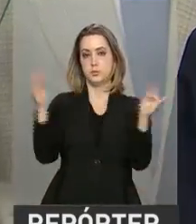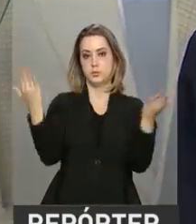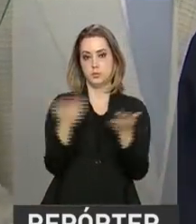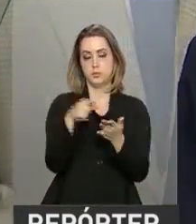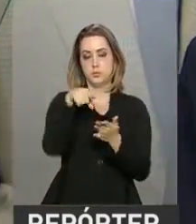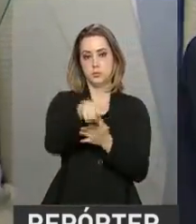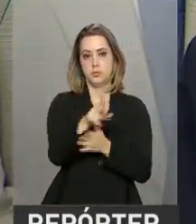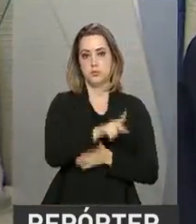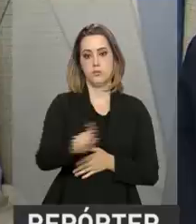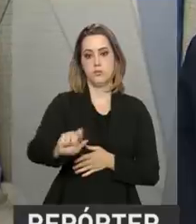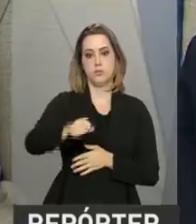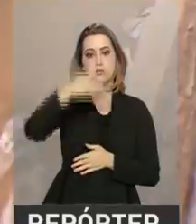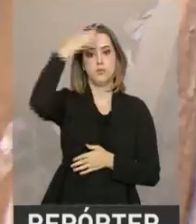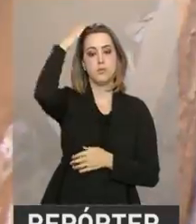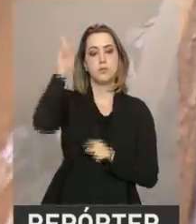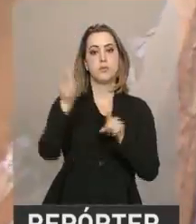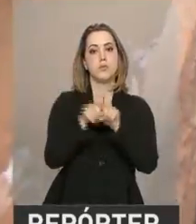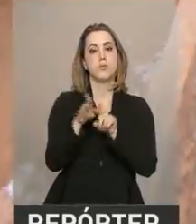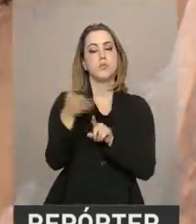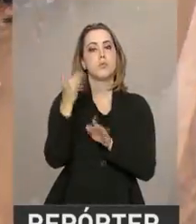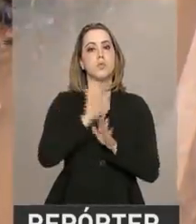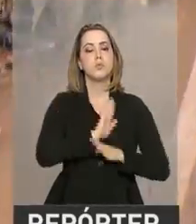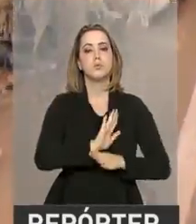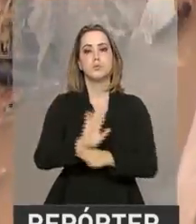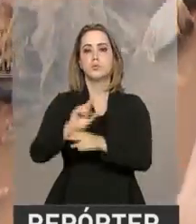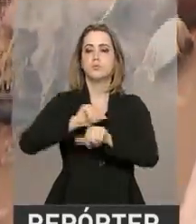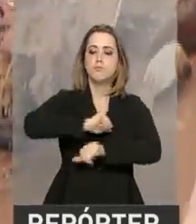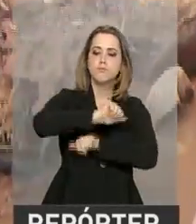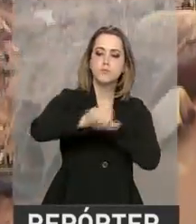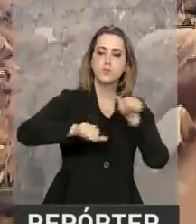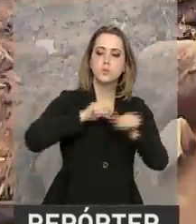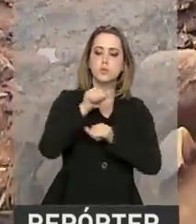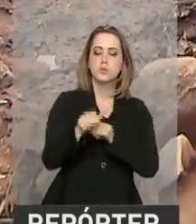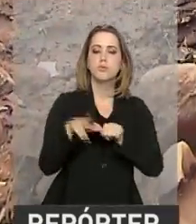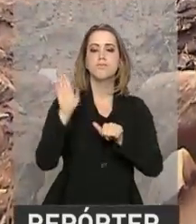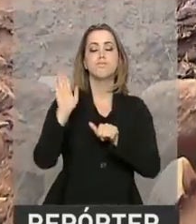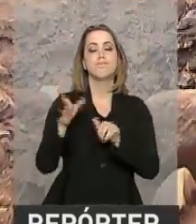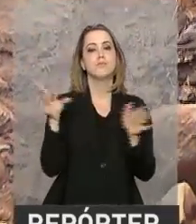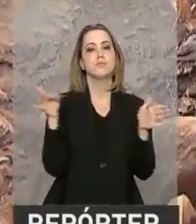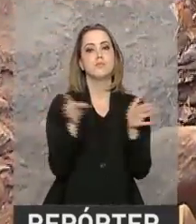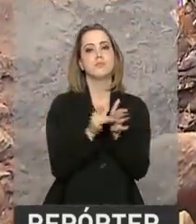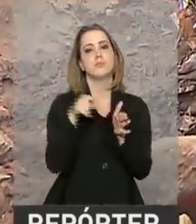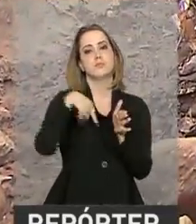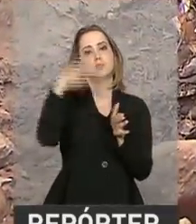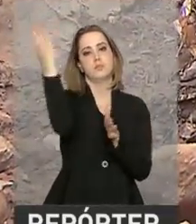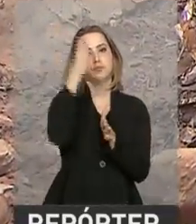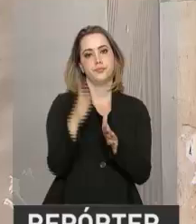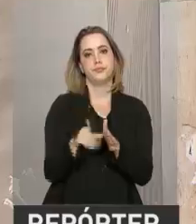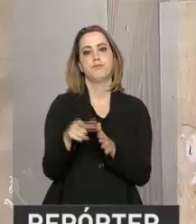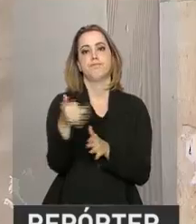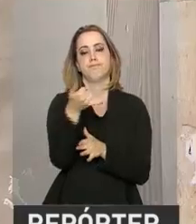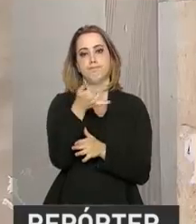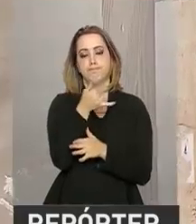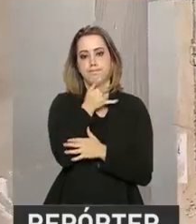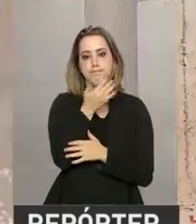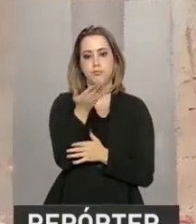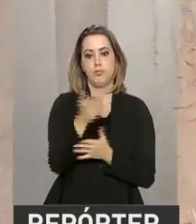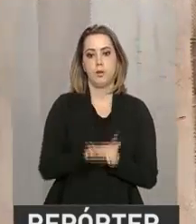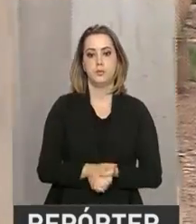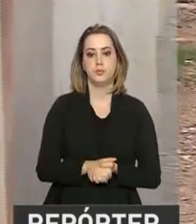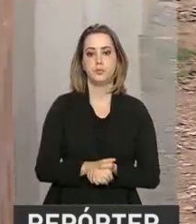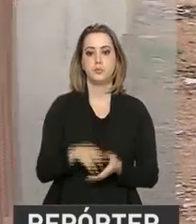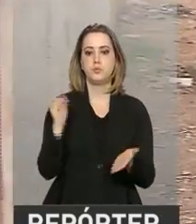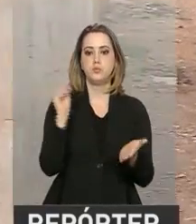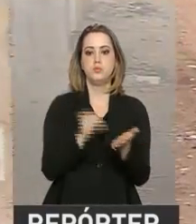pelo presidente michel temer para ajudar a reverter um cenário no país que não é animador a falta de saneamento